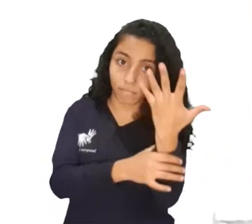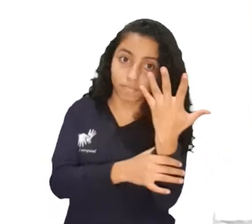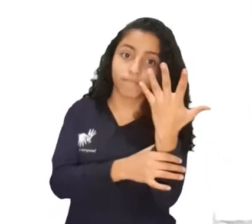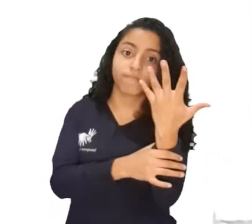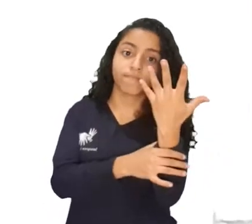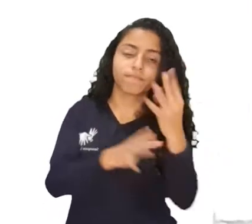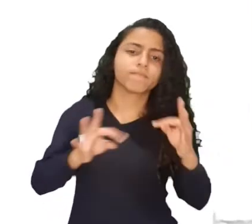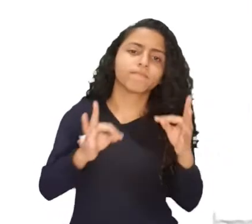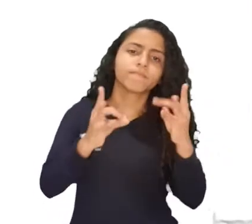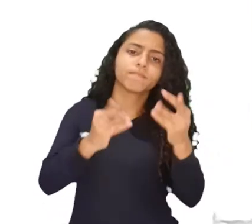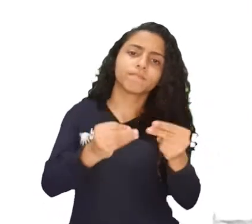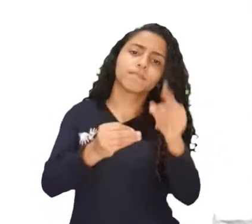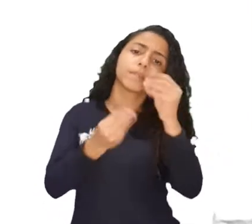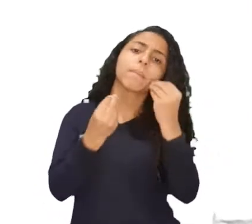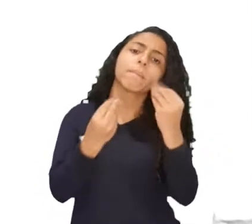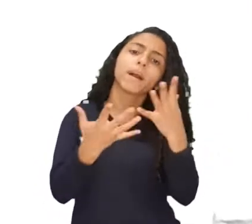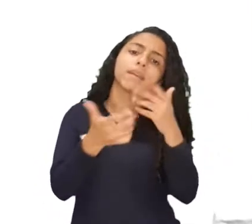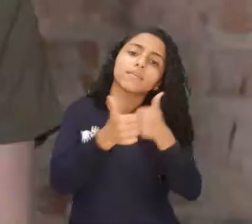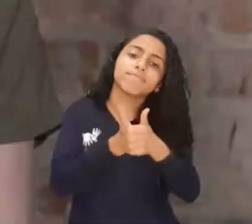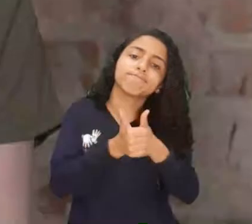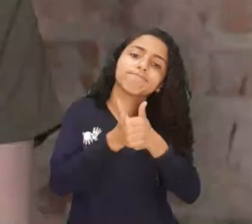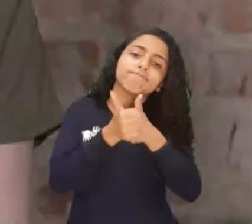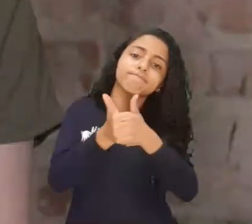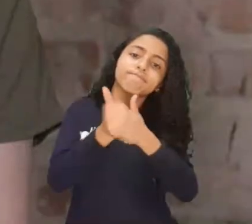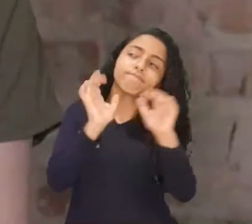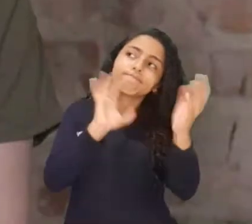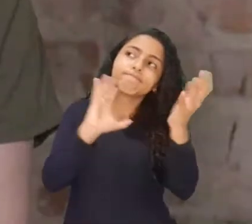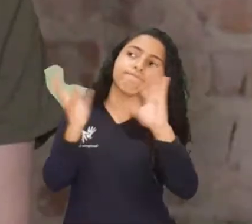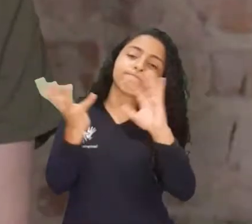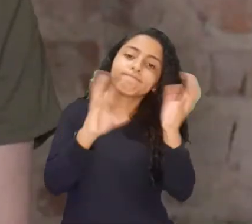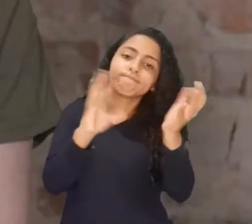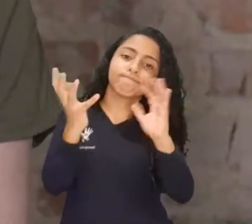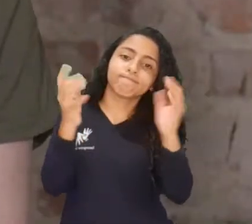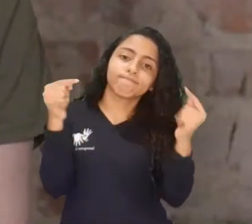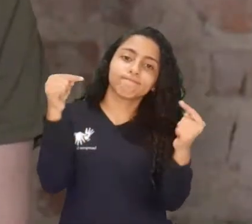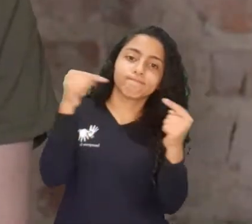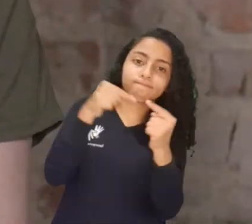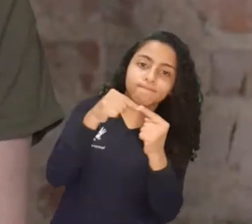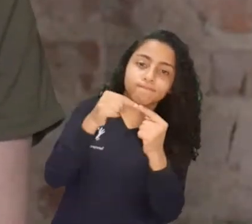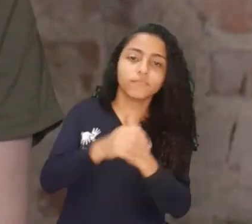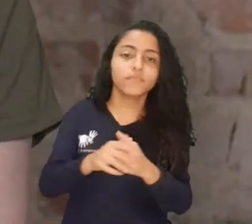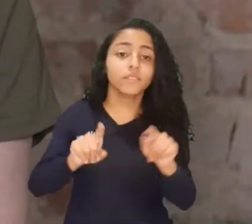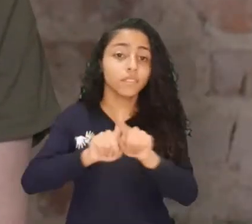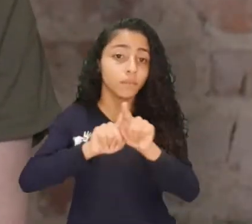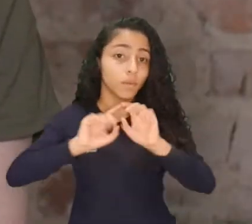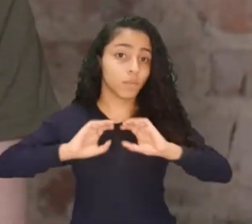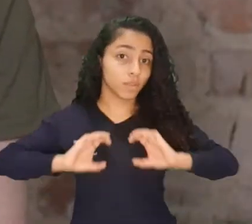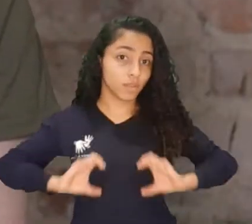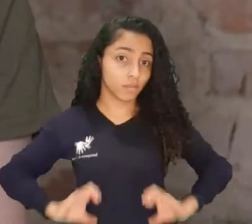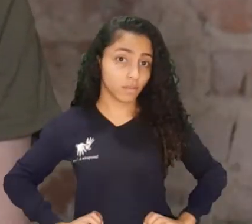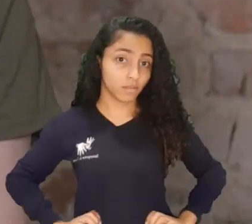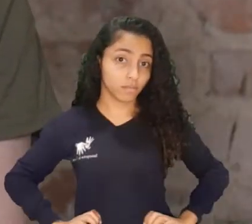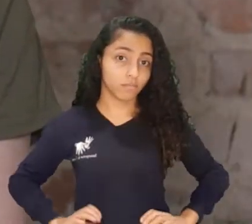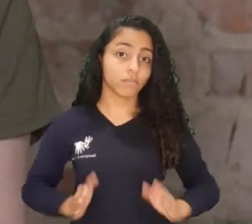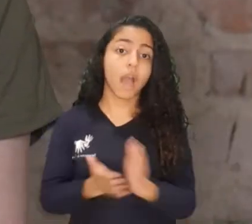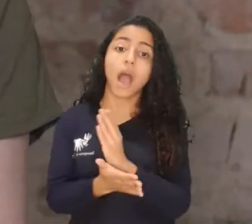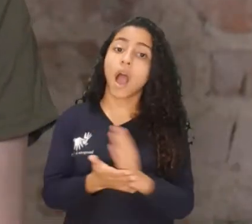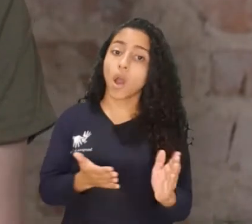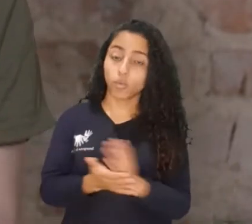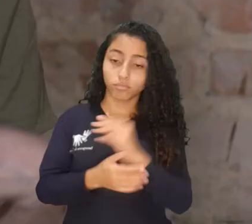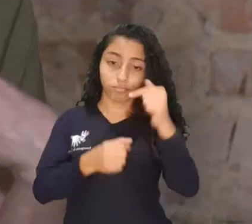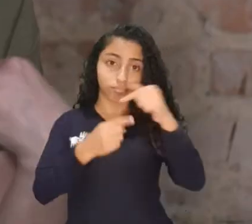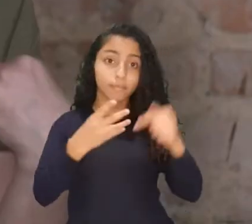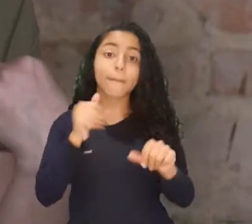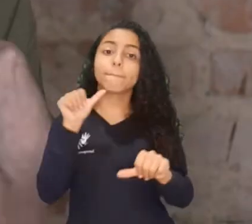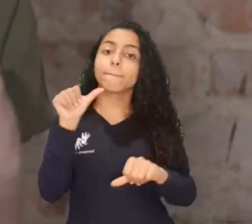para acompanhar as mudanças do clima. Em termos de comportamento também, né, espécies mudando o seu